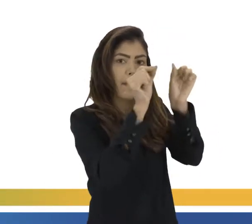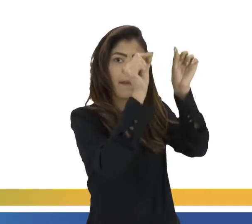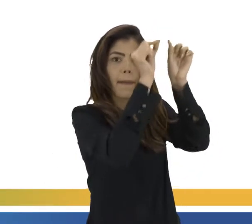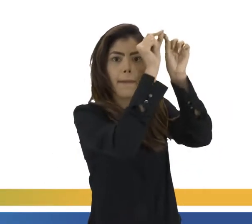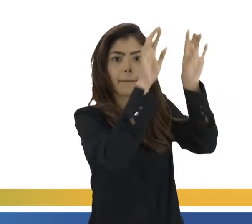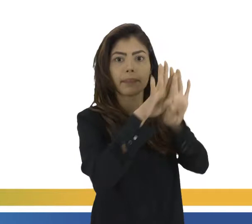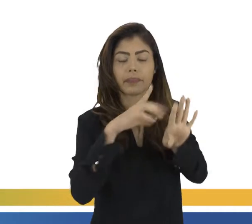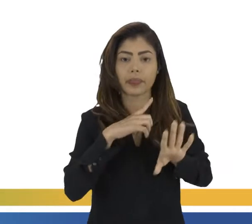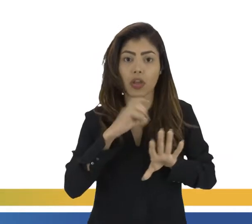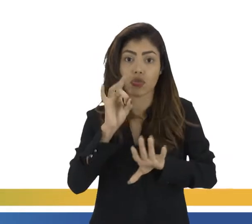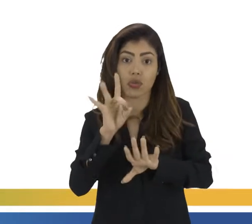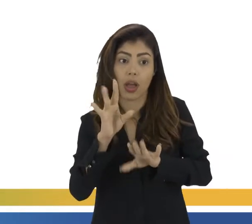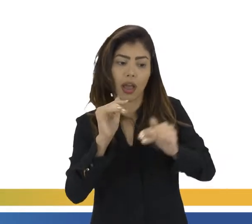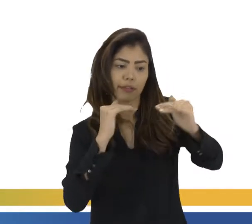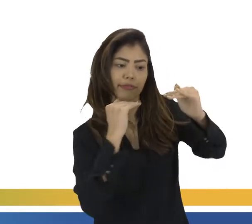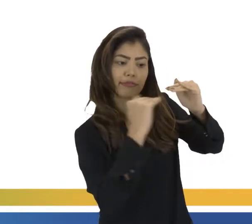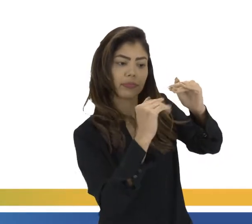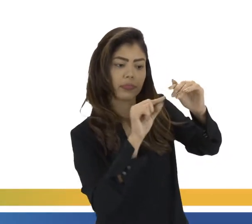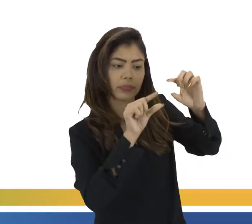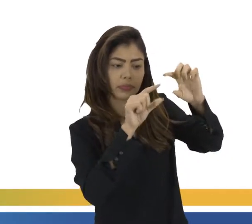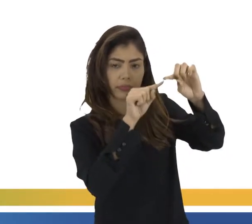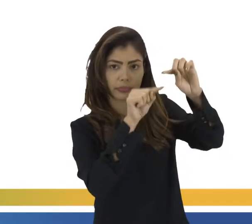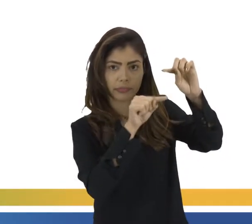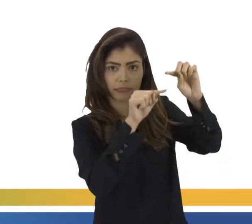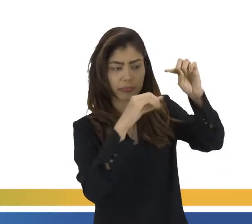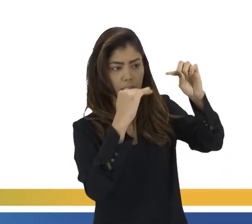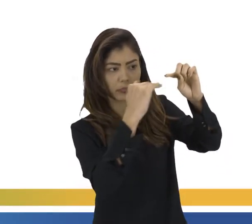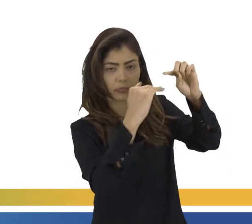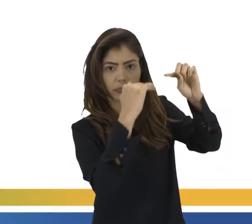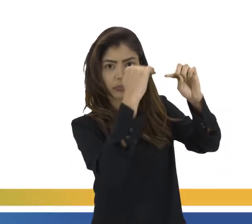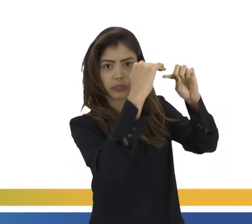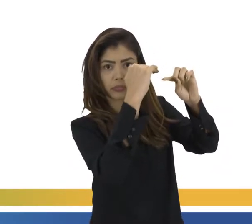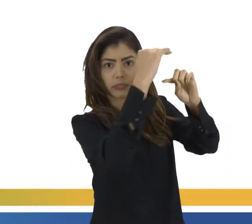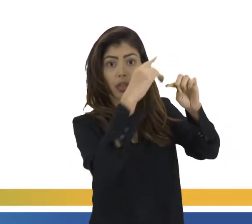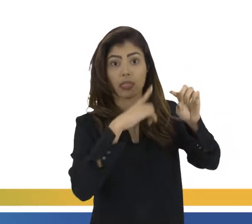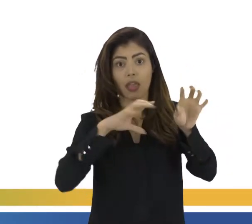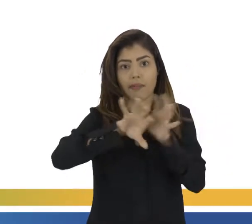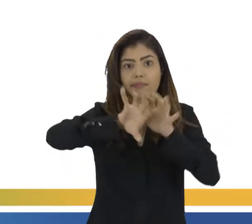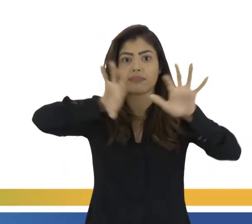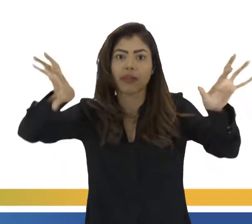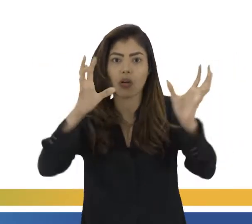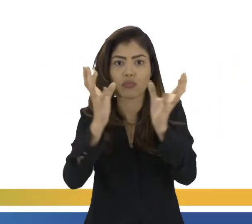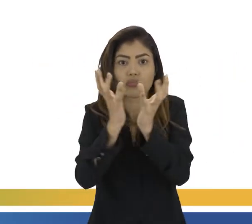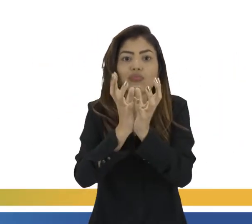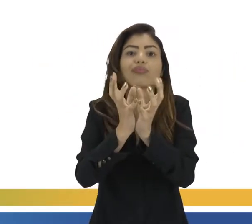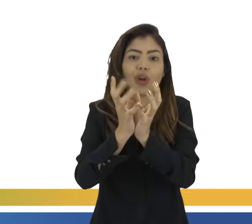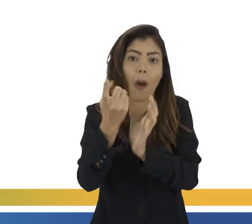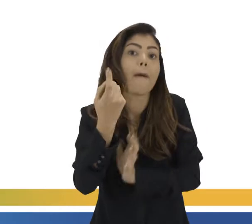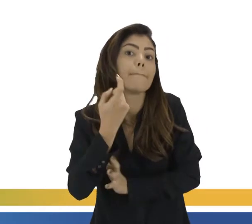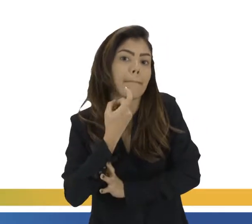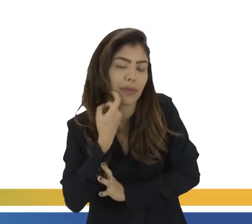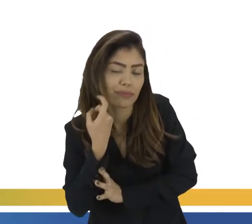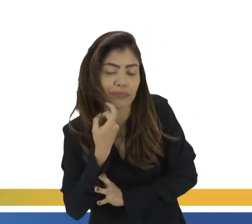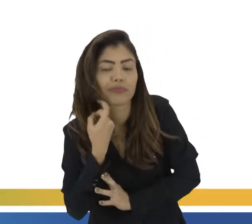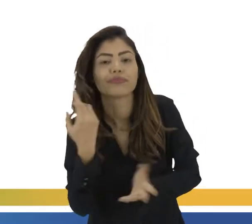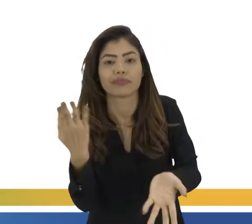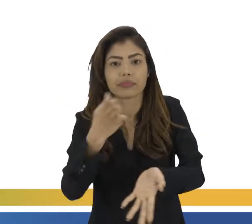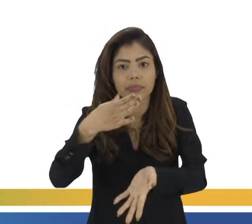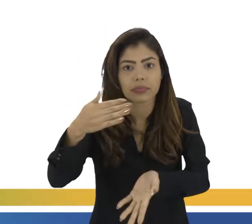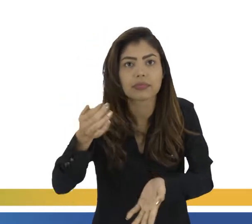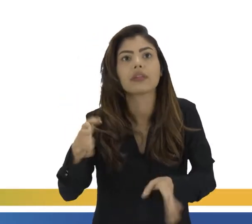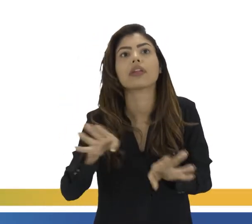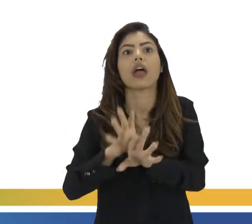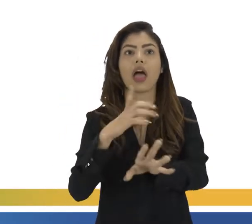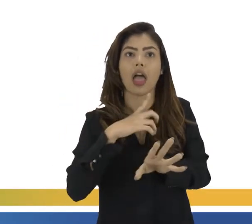Só que há no meio desses grupos uma exceção, no caso dos peixes, certo? Apesar disso,